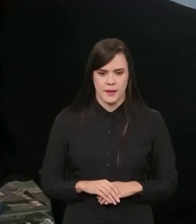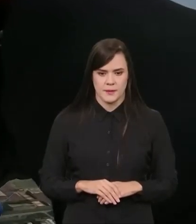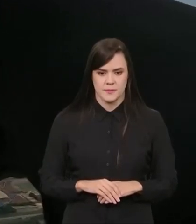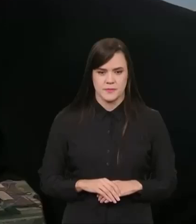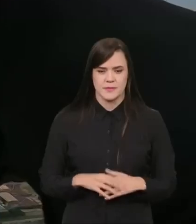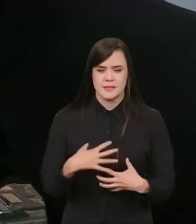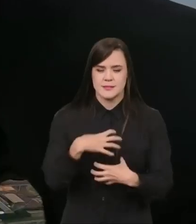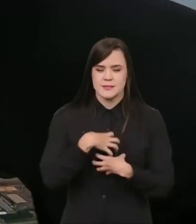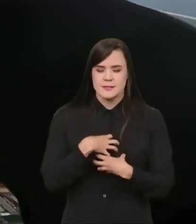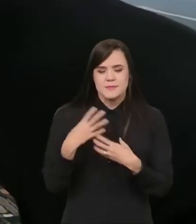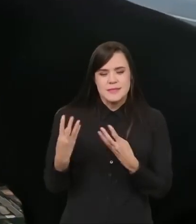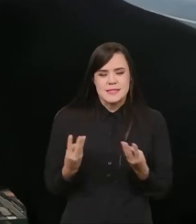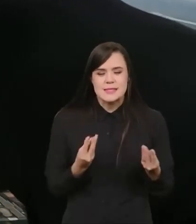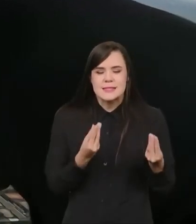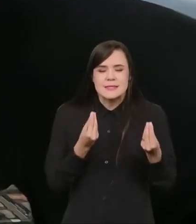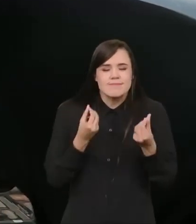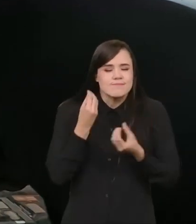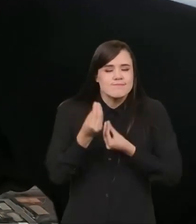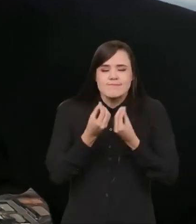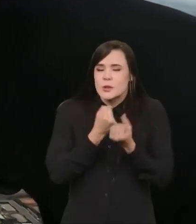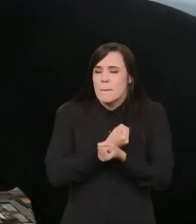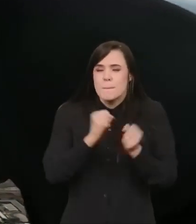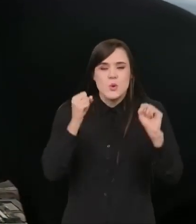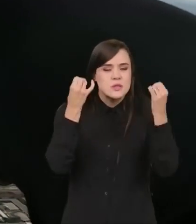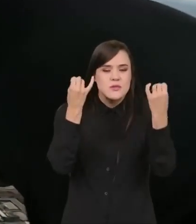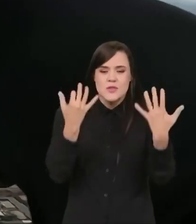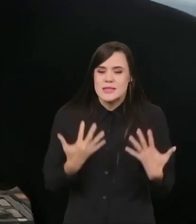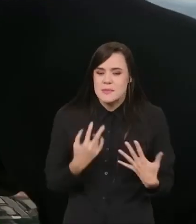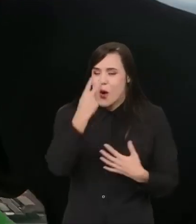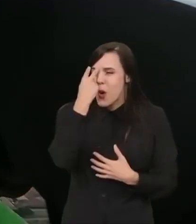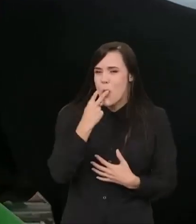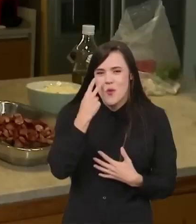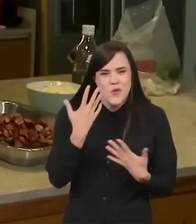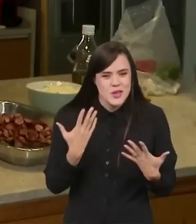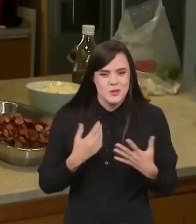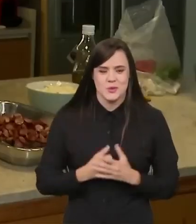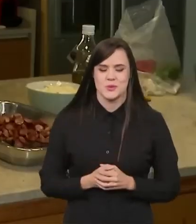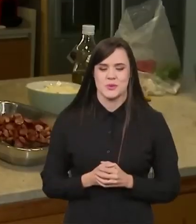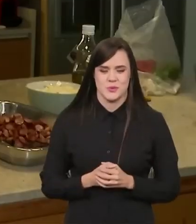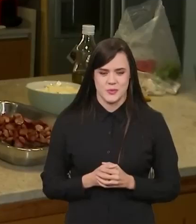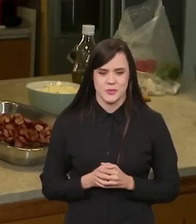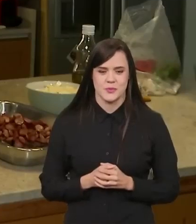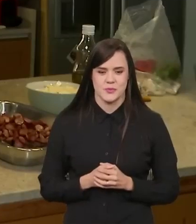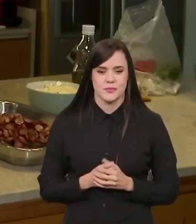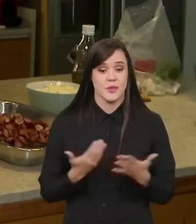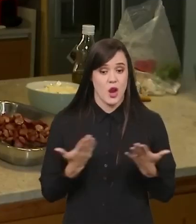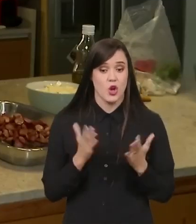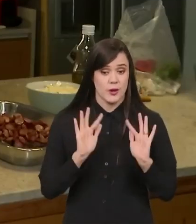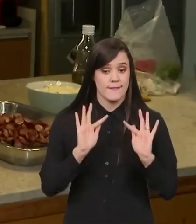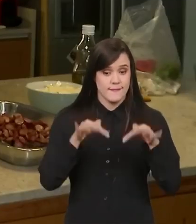É uma sensação indescritível, apesar que eu não enxergo. Então vamos lá, agora a gente vai